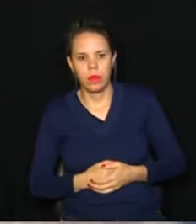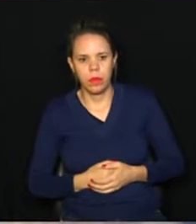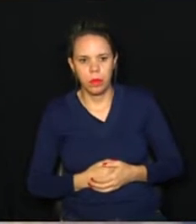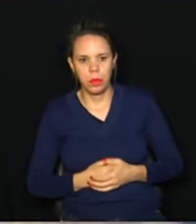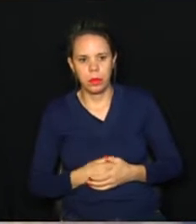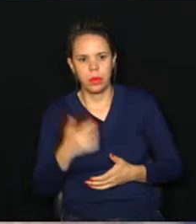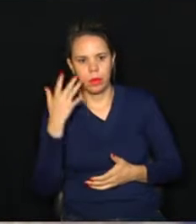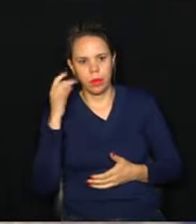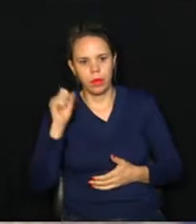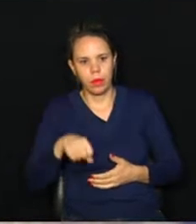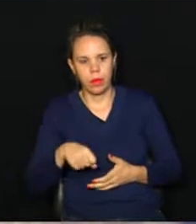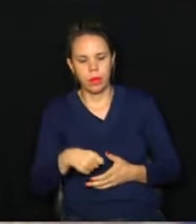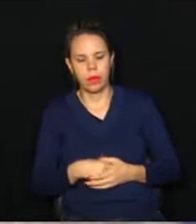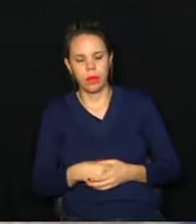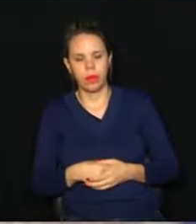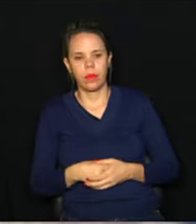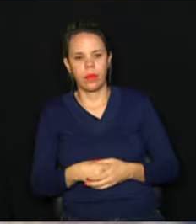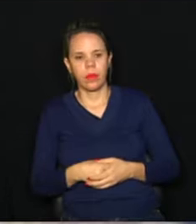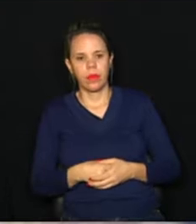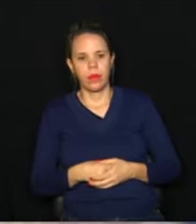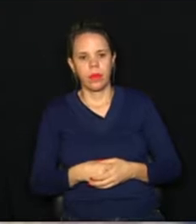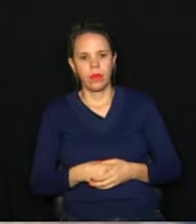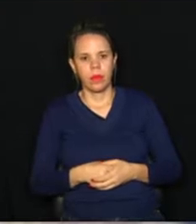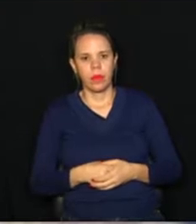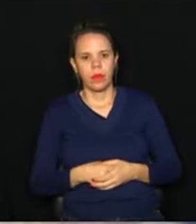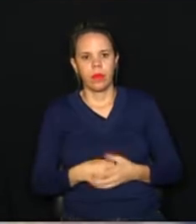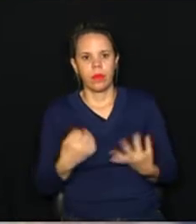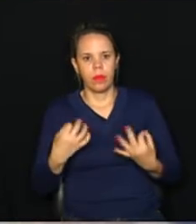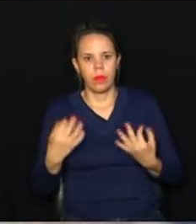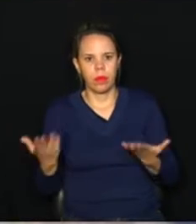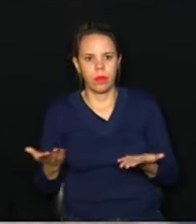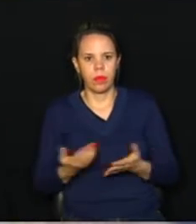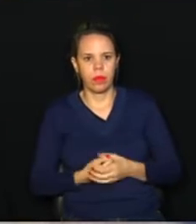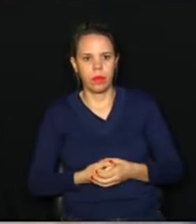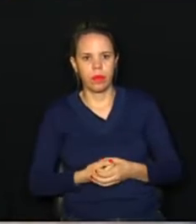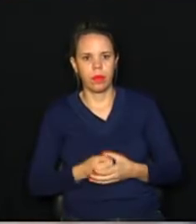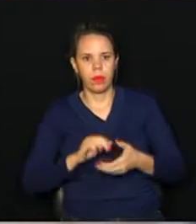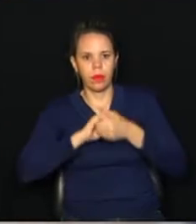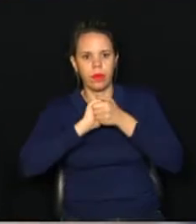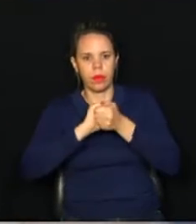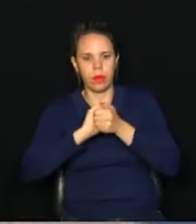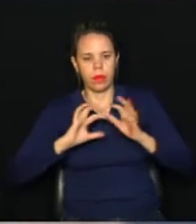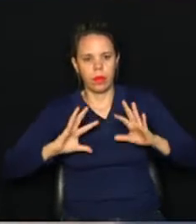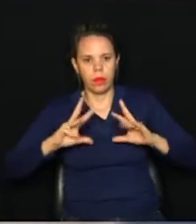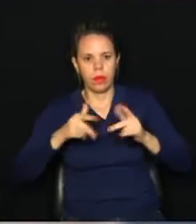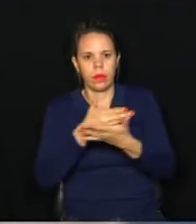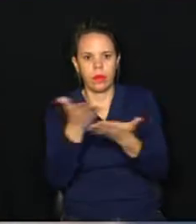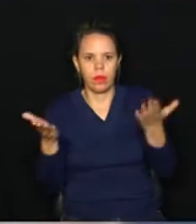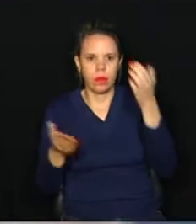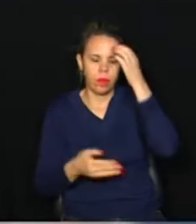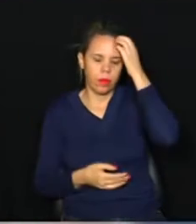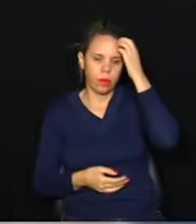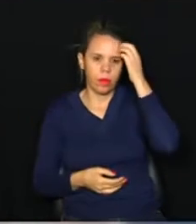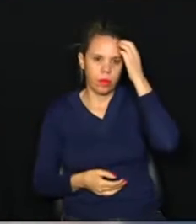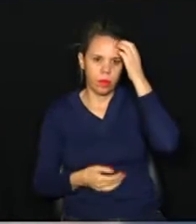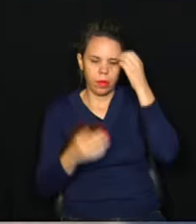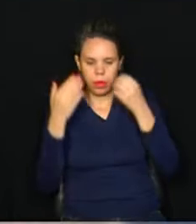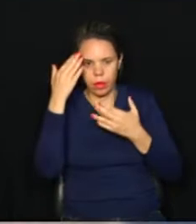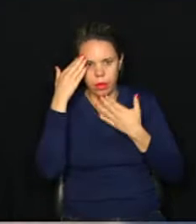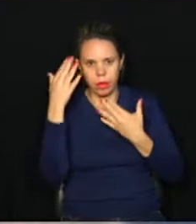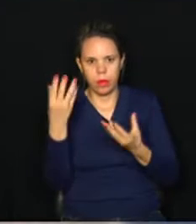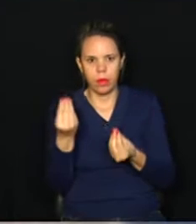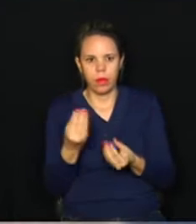Acho que sim, então está sim, perfeito. Então eu queria cumprimentar a todos, a todas, queria agradecer